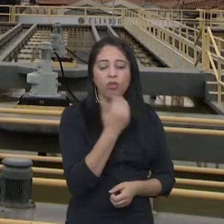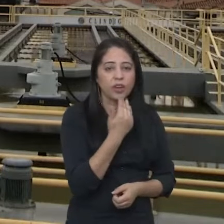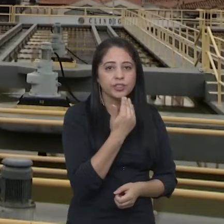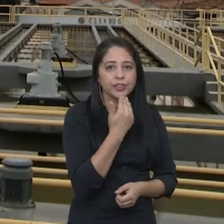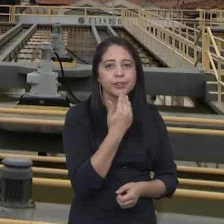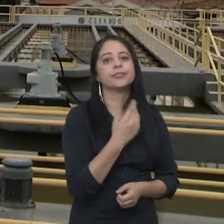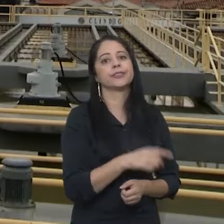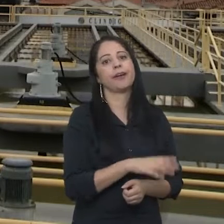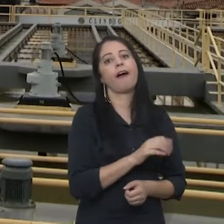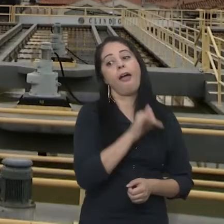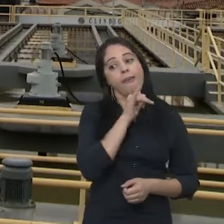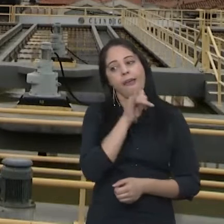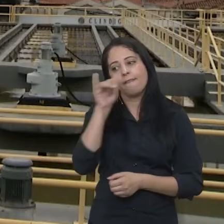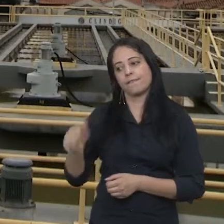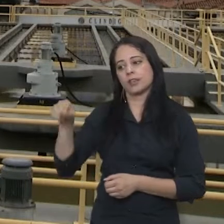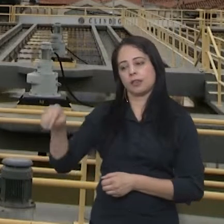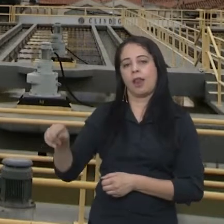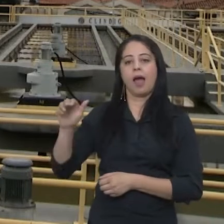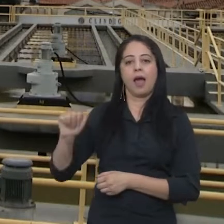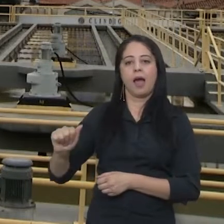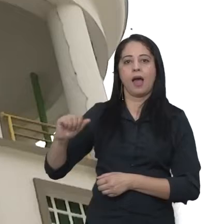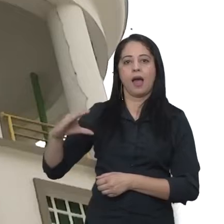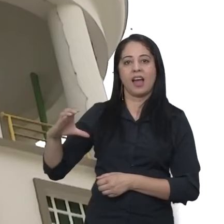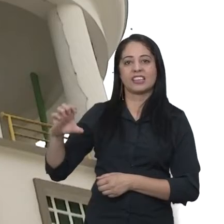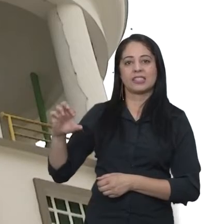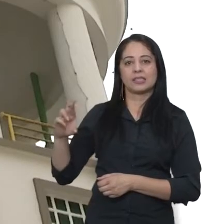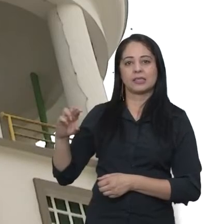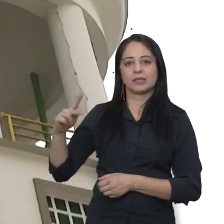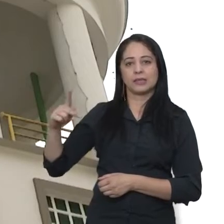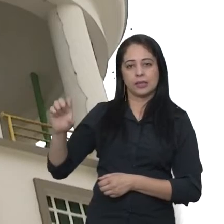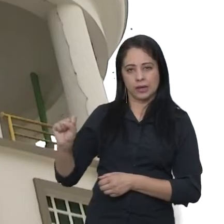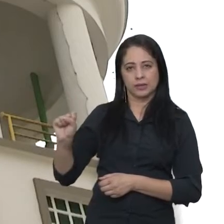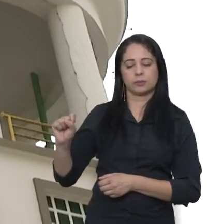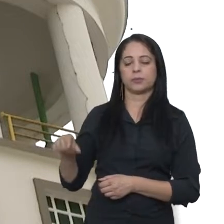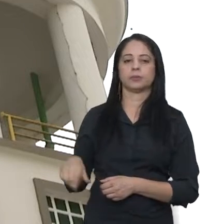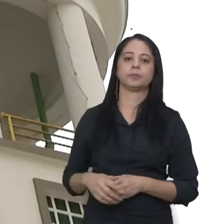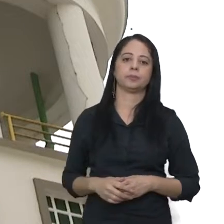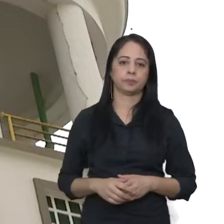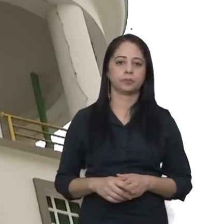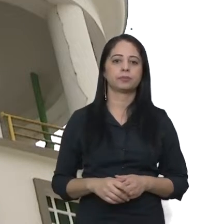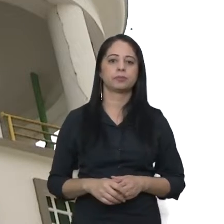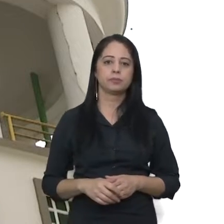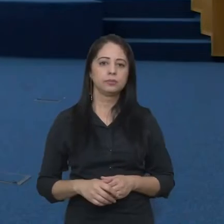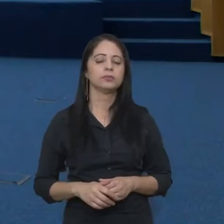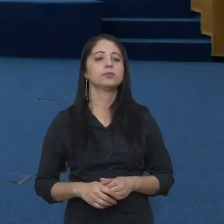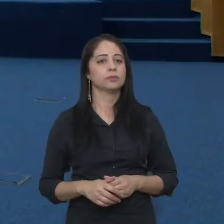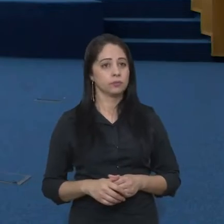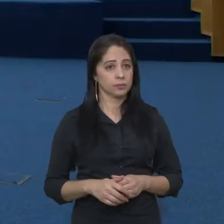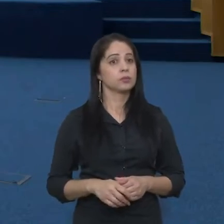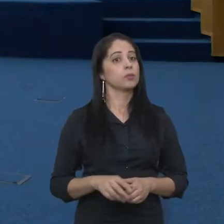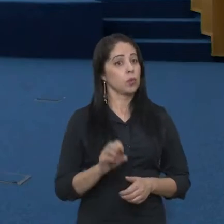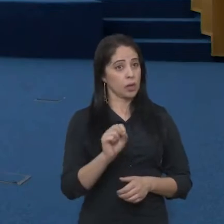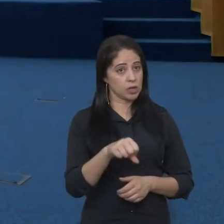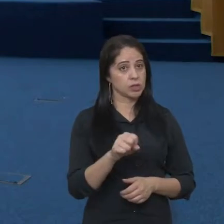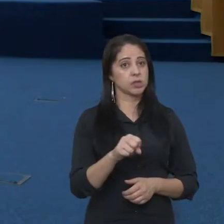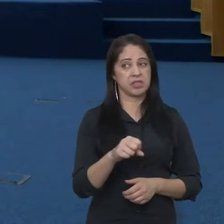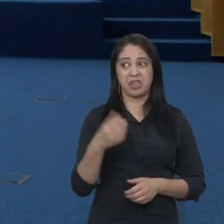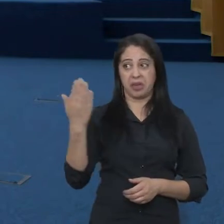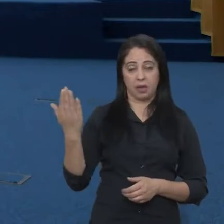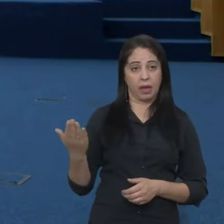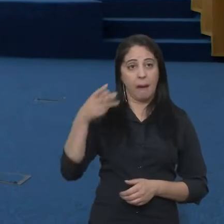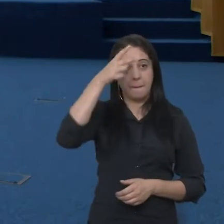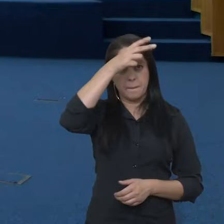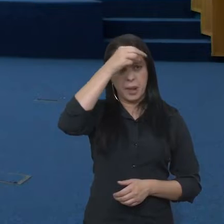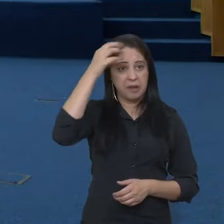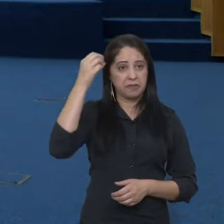a Arcesp é notificada, verifica o caso e depois encaminha um ofício à Sabesp. Foi um depoimento